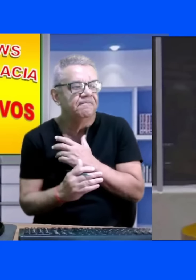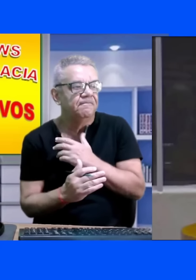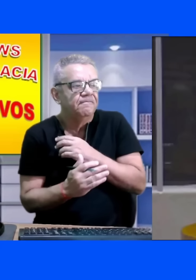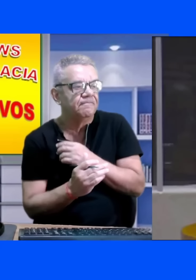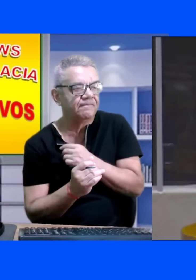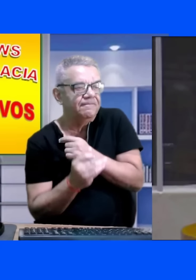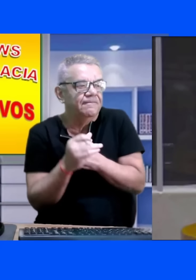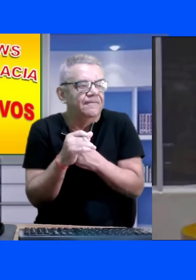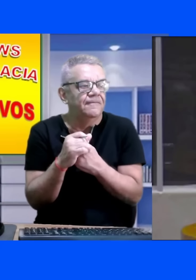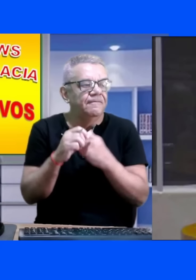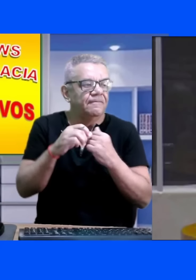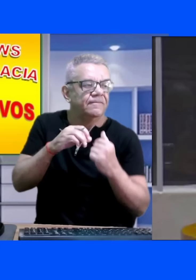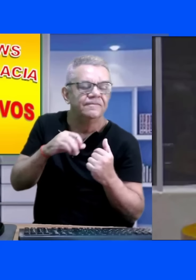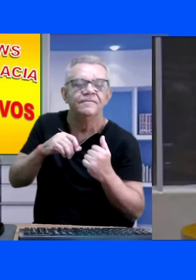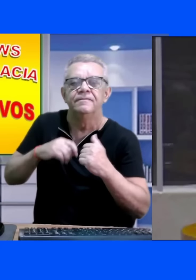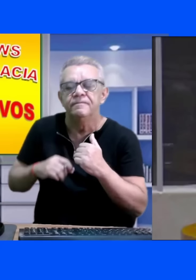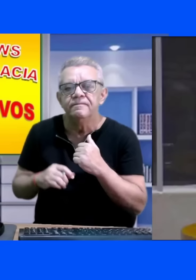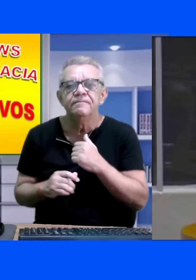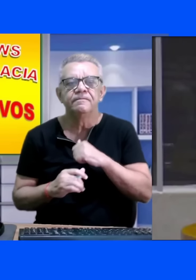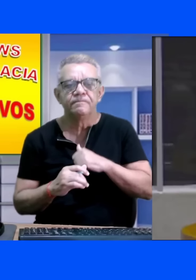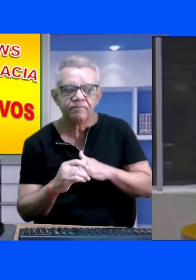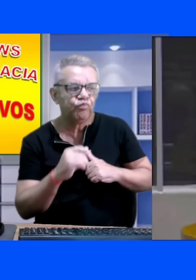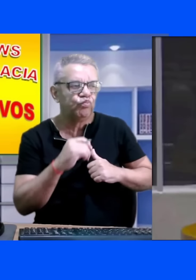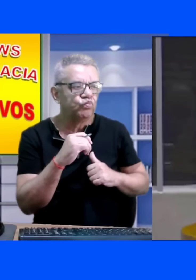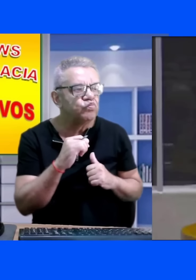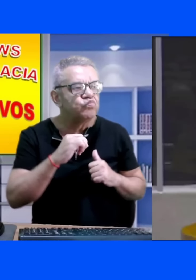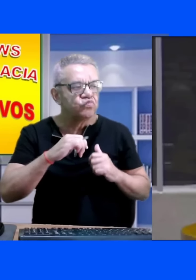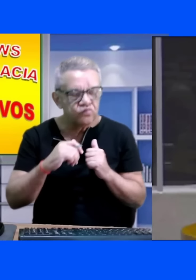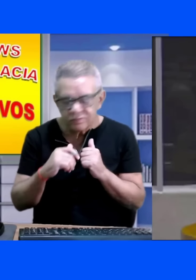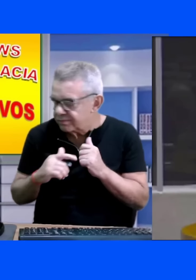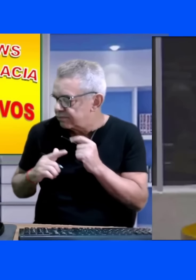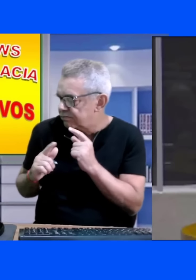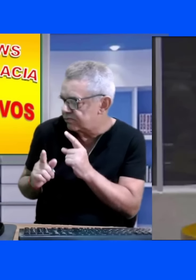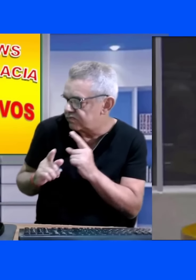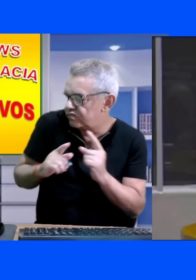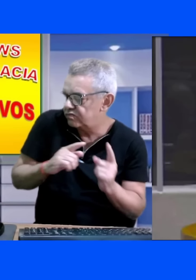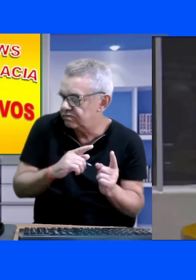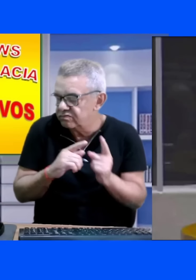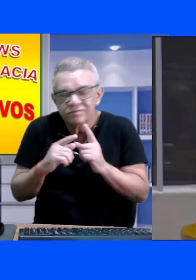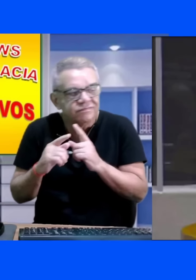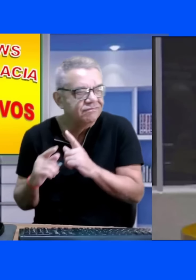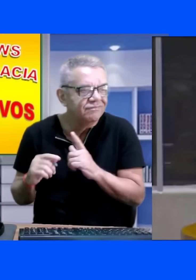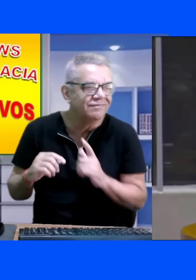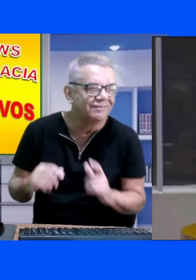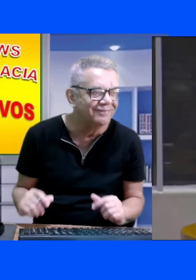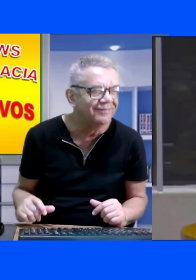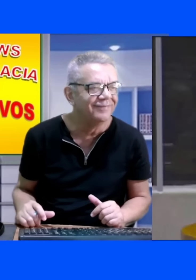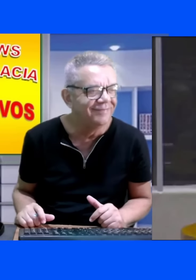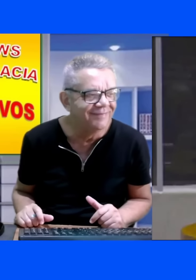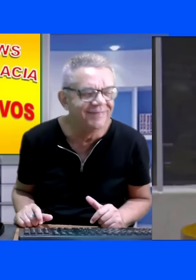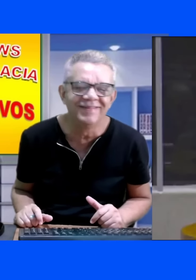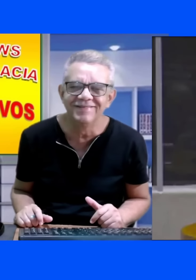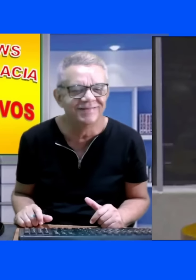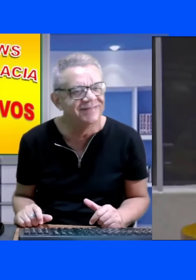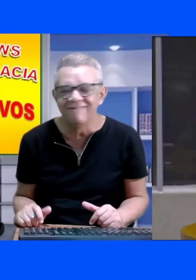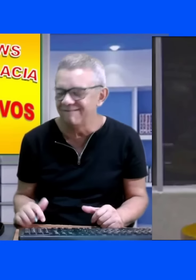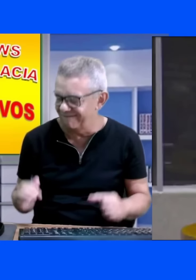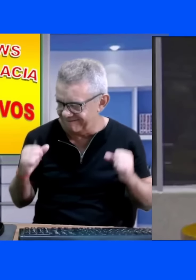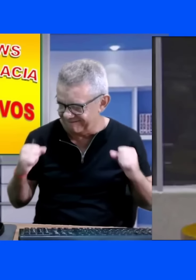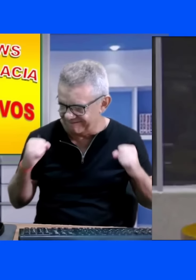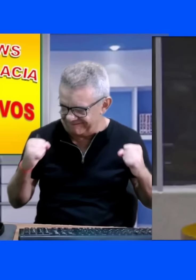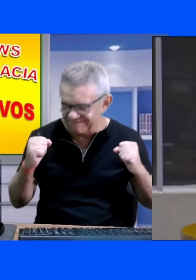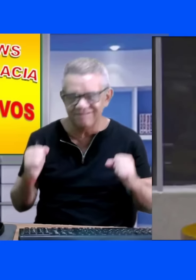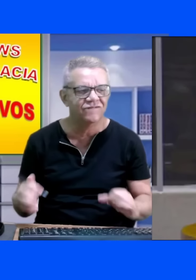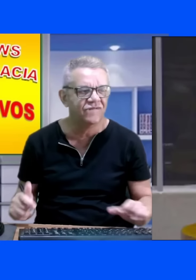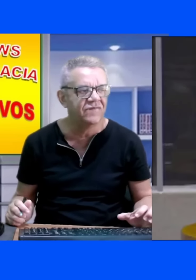o benefício econômico dele, pagando aluguel de imóvel da empresa, por exemplo, e uso também para militância política, né? É isso que está